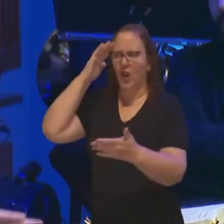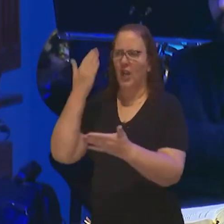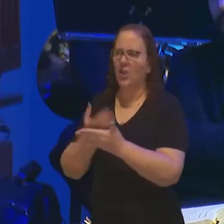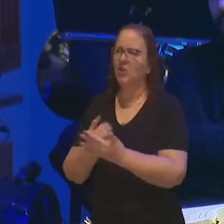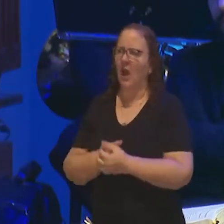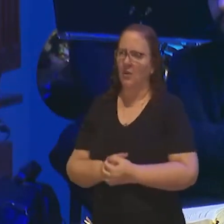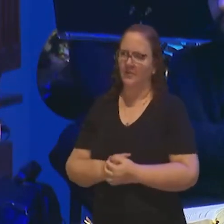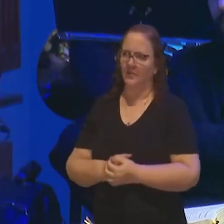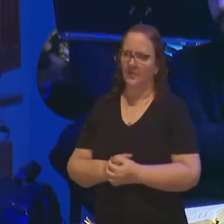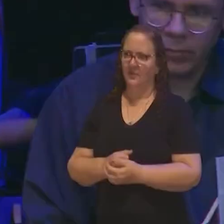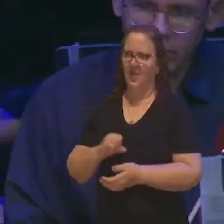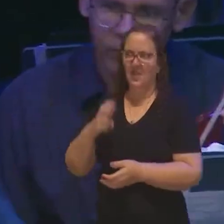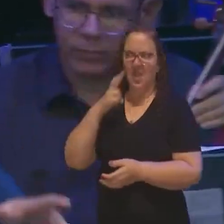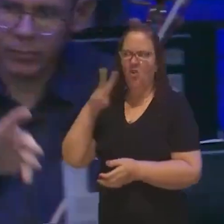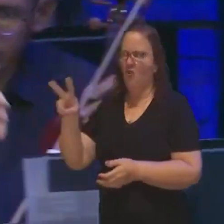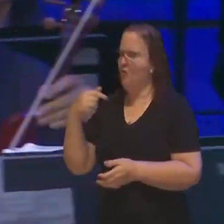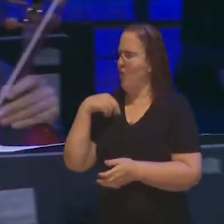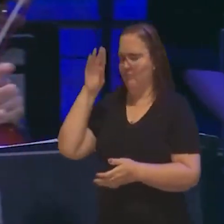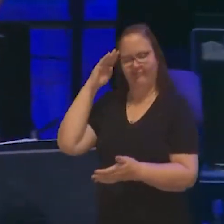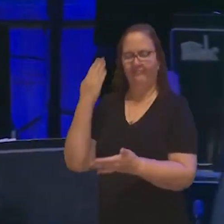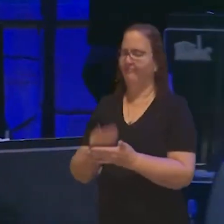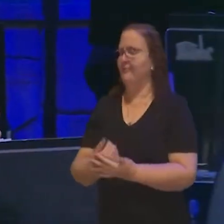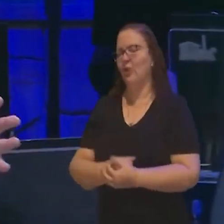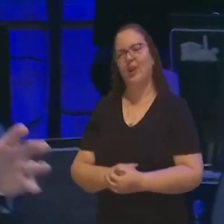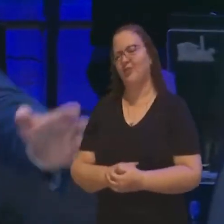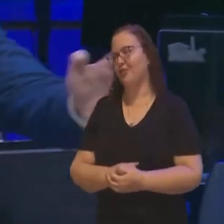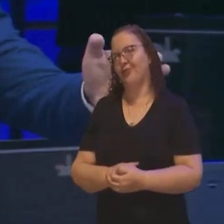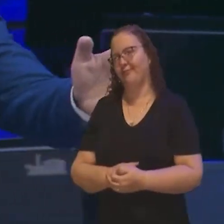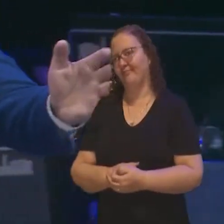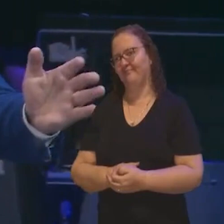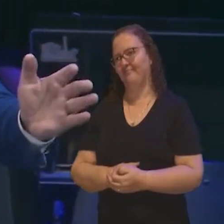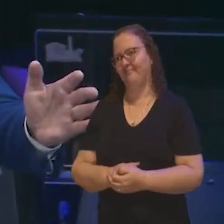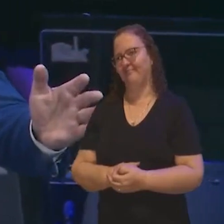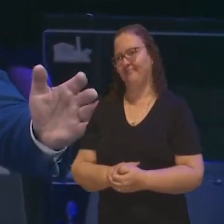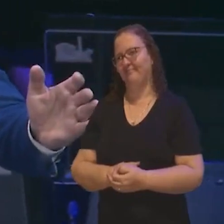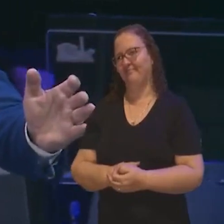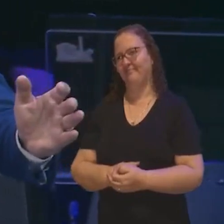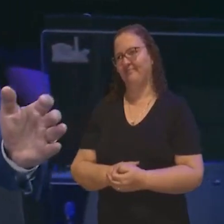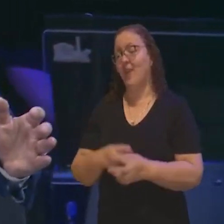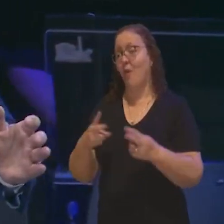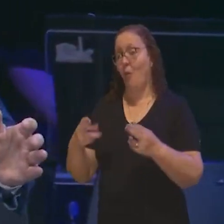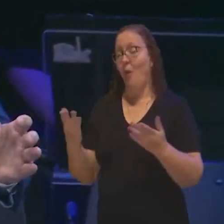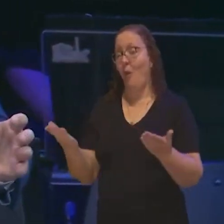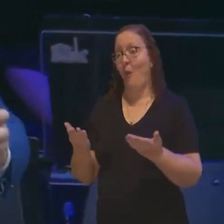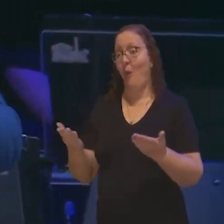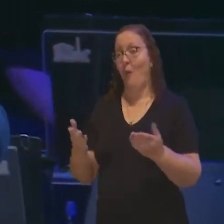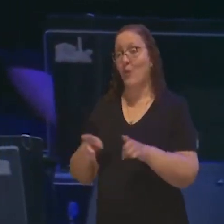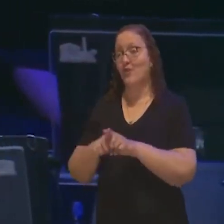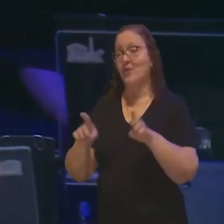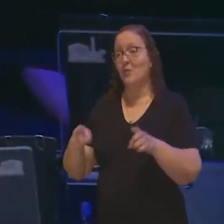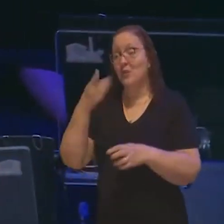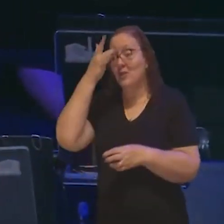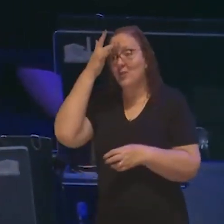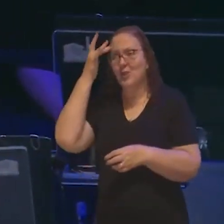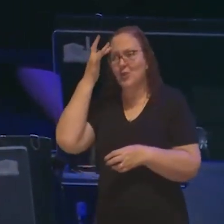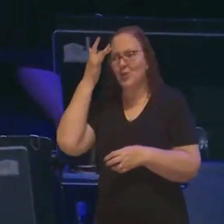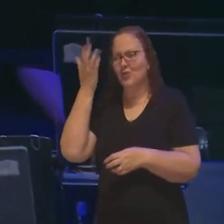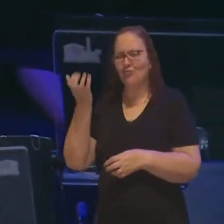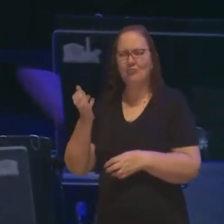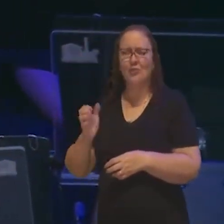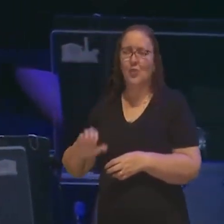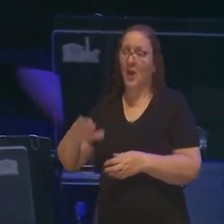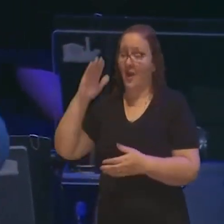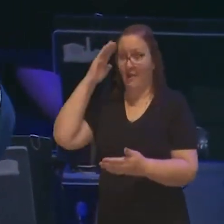ouça a palavra de Deus em algum lugar, mas se você não acreditar, você está fora. Porque o evangelho é para quem